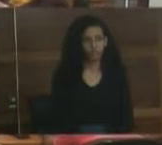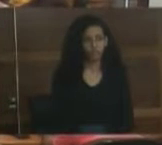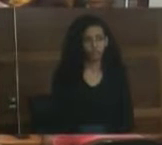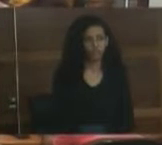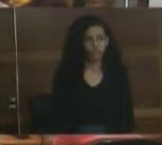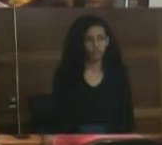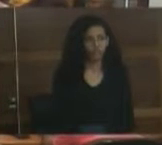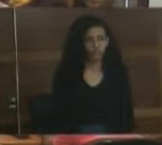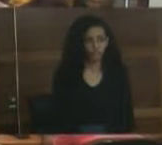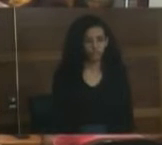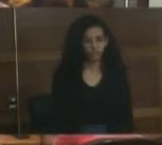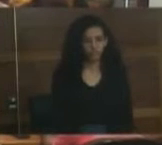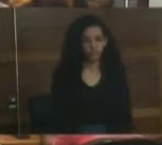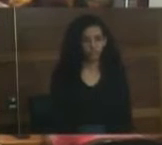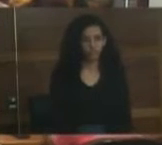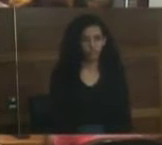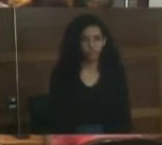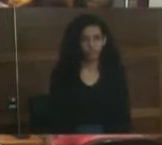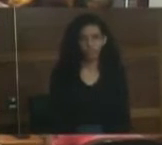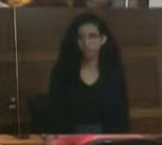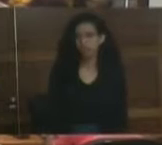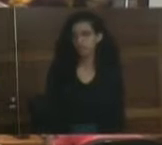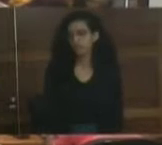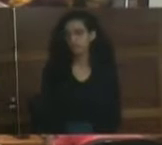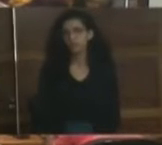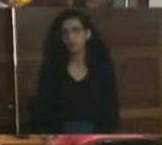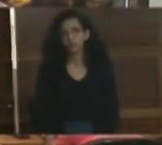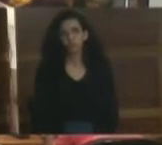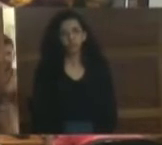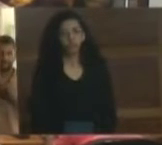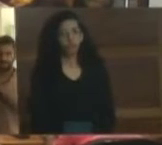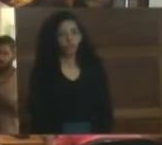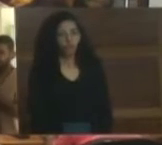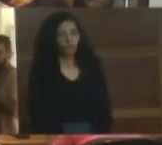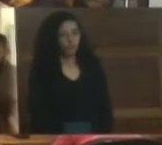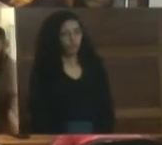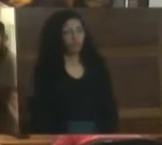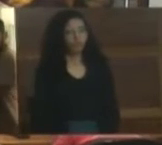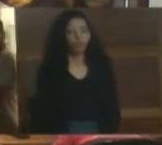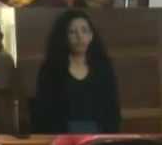eu não você é a utilização do espaço só